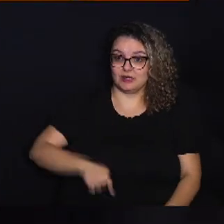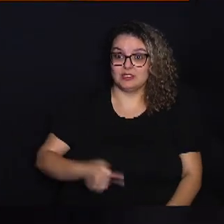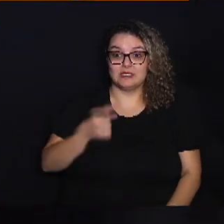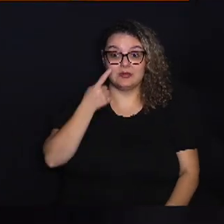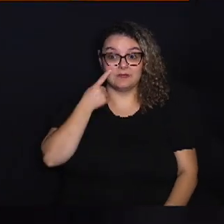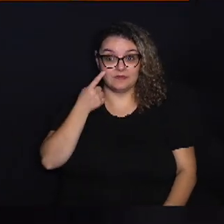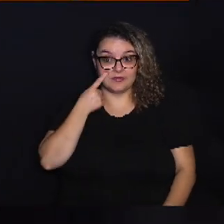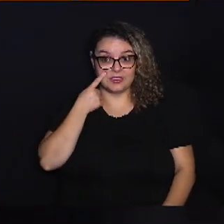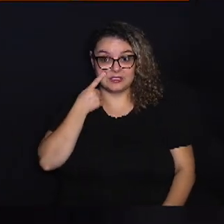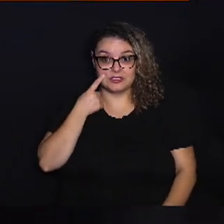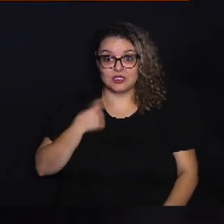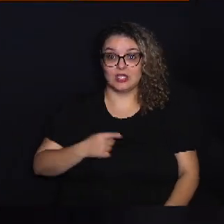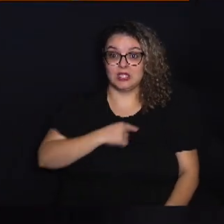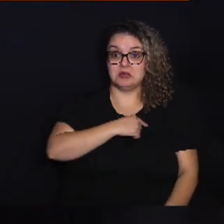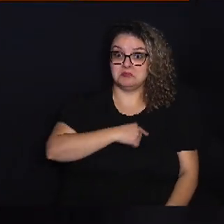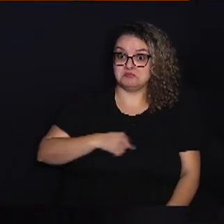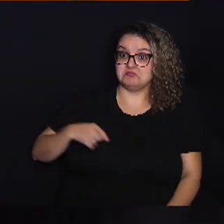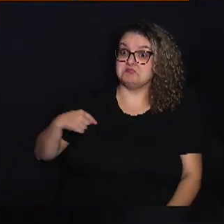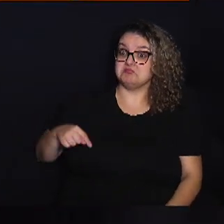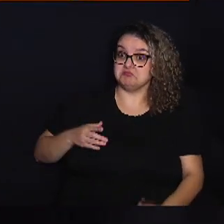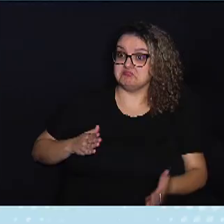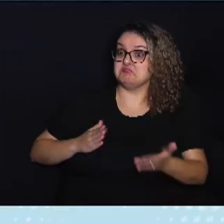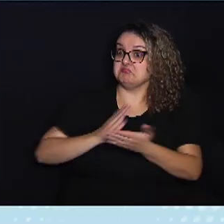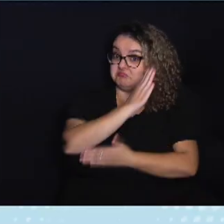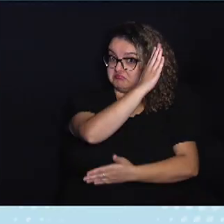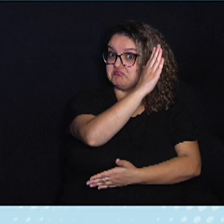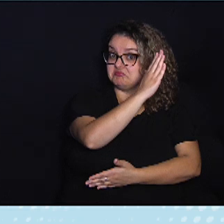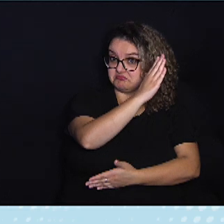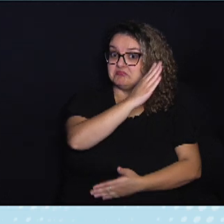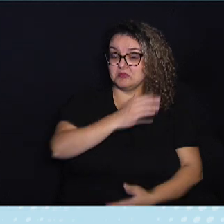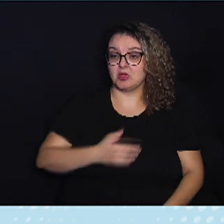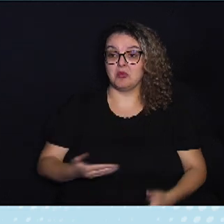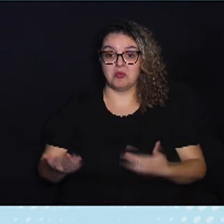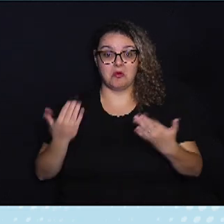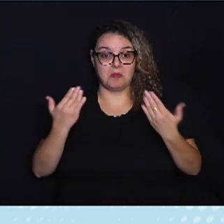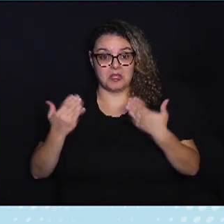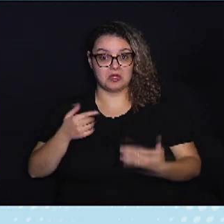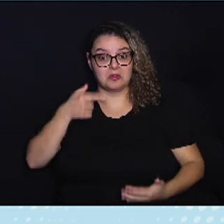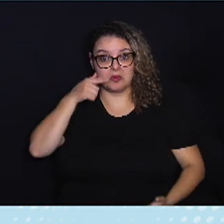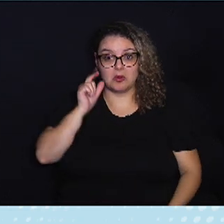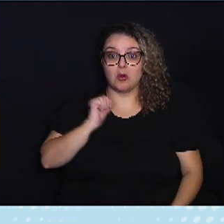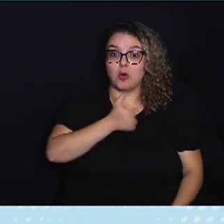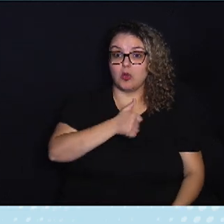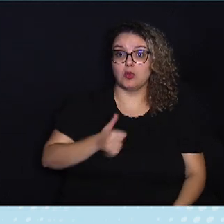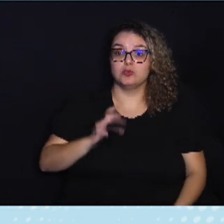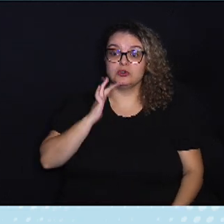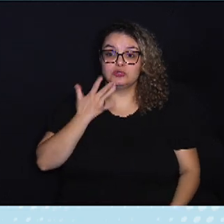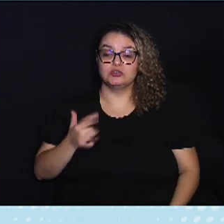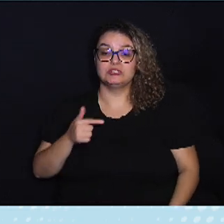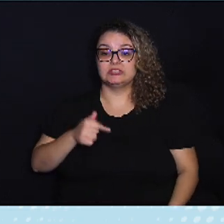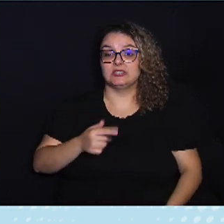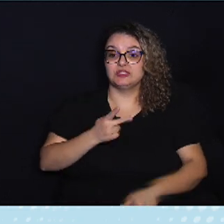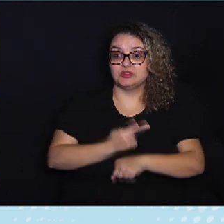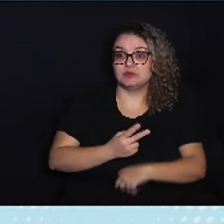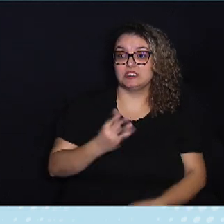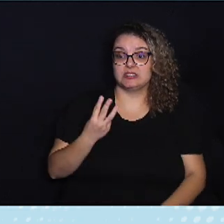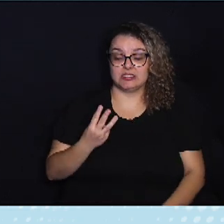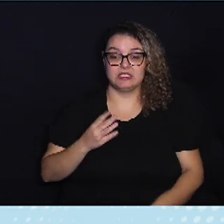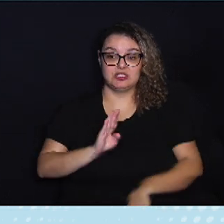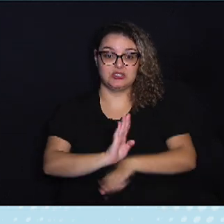hein? China deu uma disparada em relação a ontem, já tem 11 medalhas de ouro, 7 de prata e 3 de